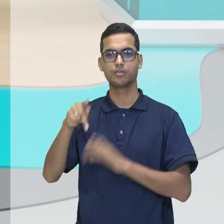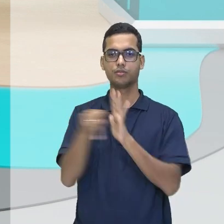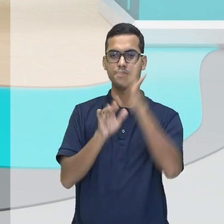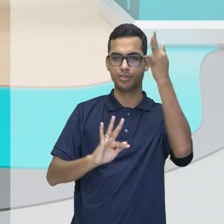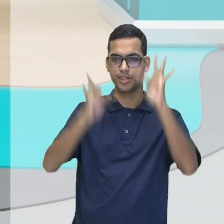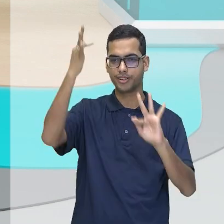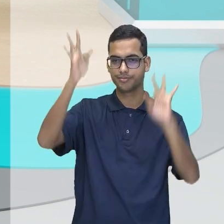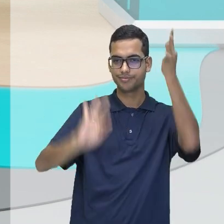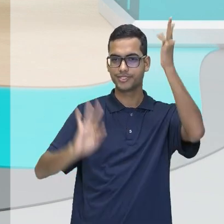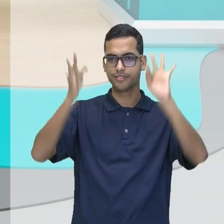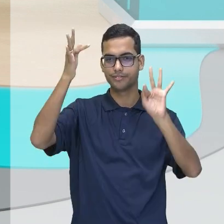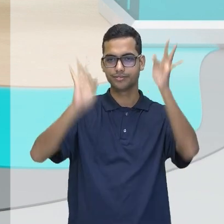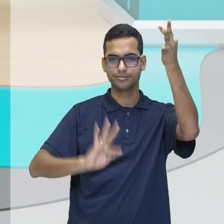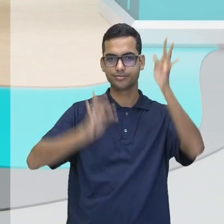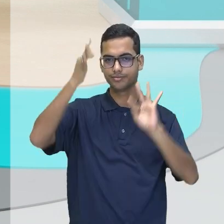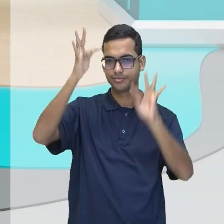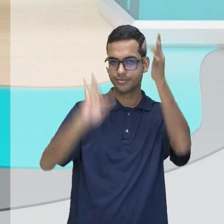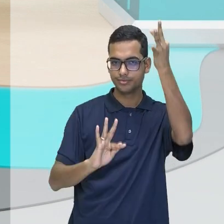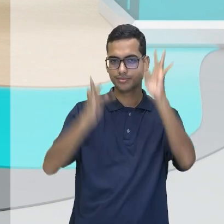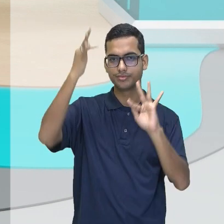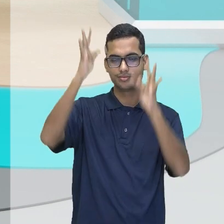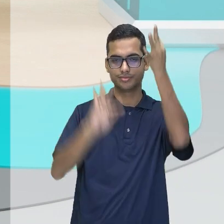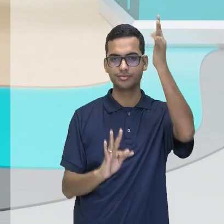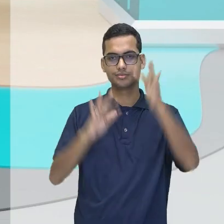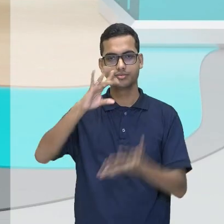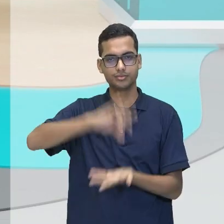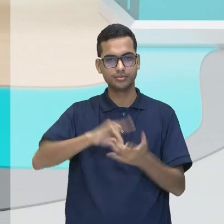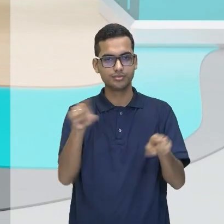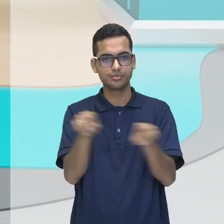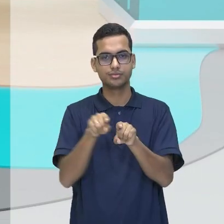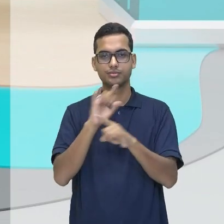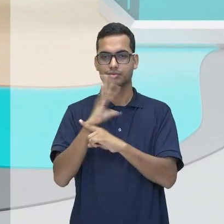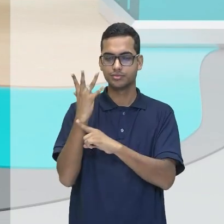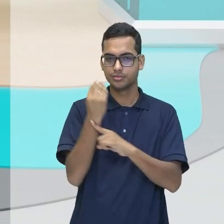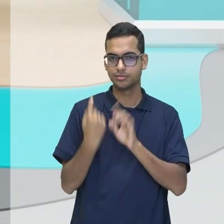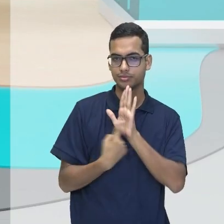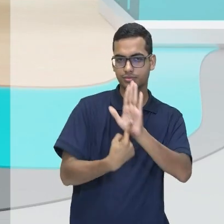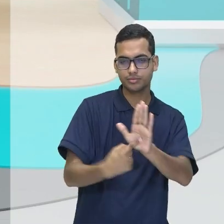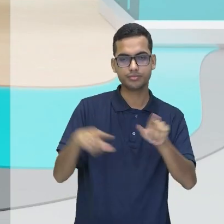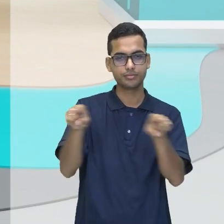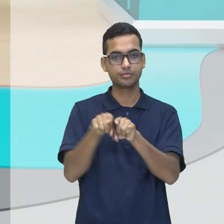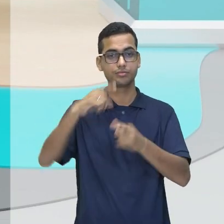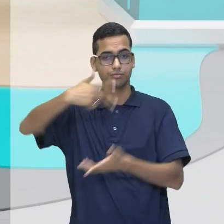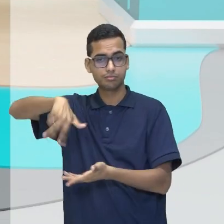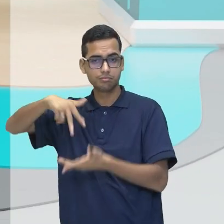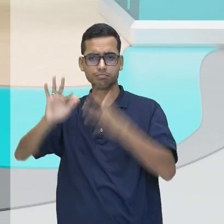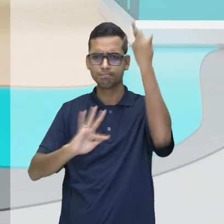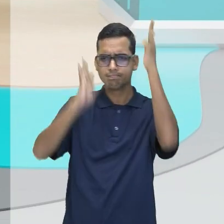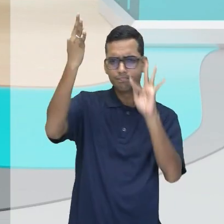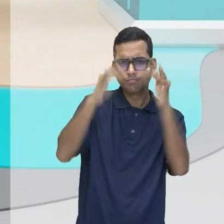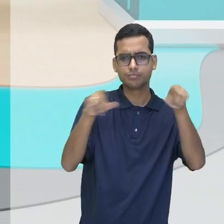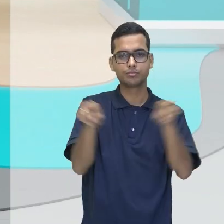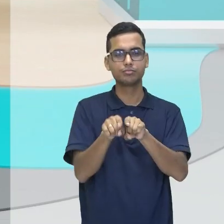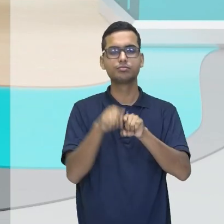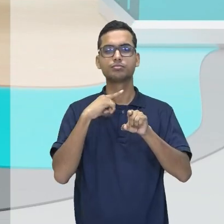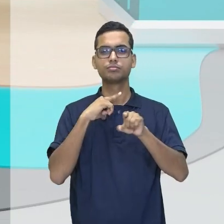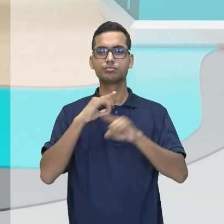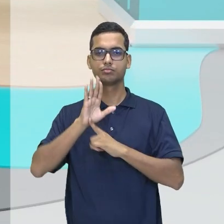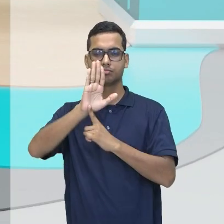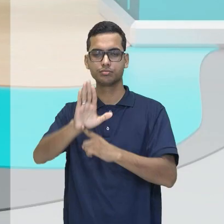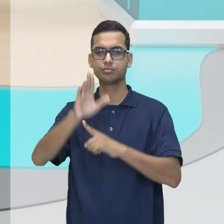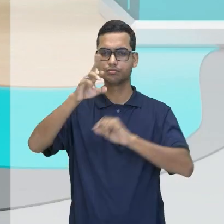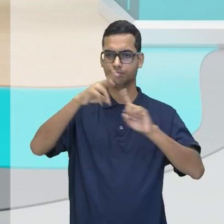alguma outra manifestação artística. Também tem as manifestações religiosas, ou seja,